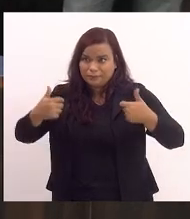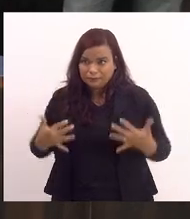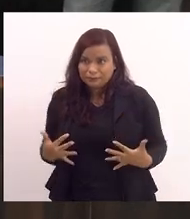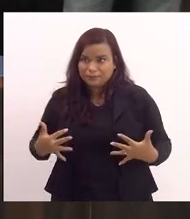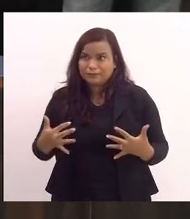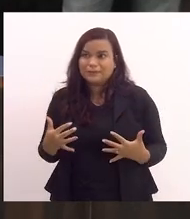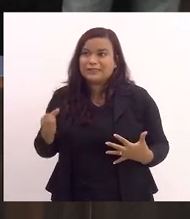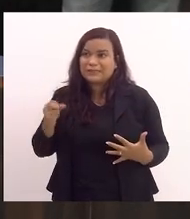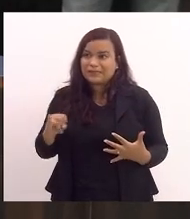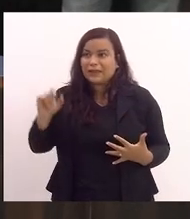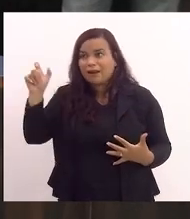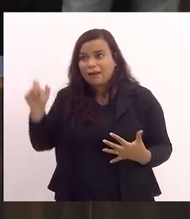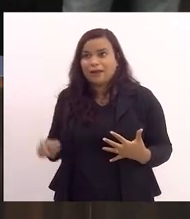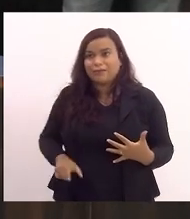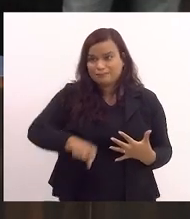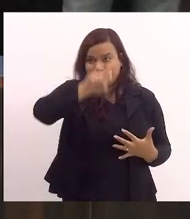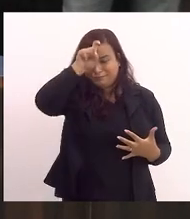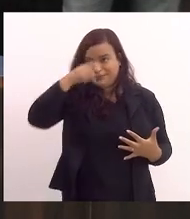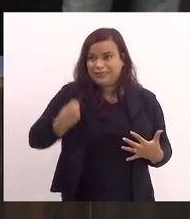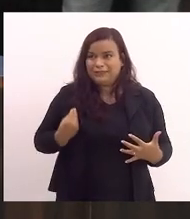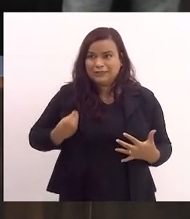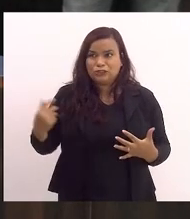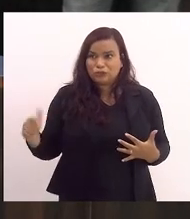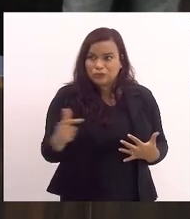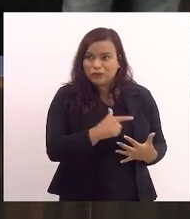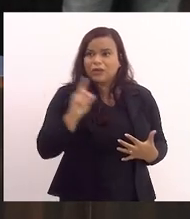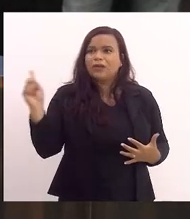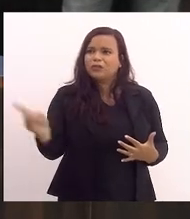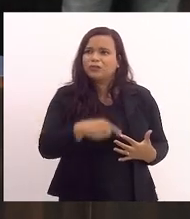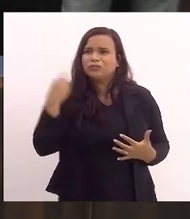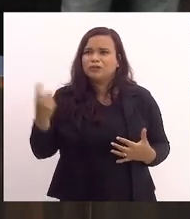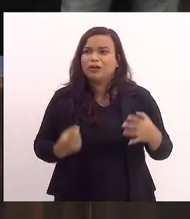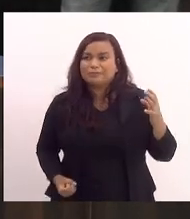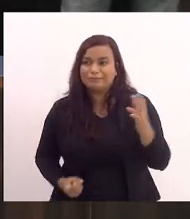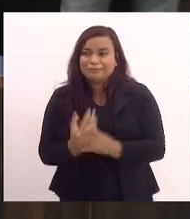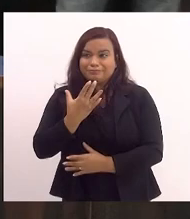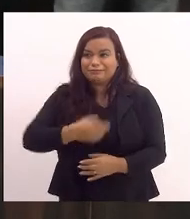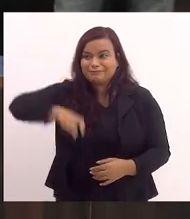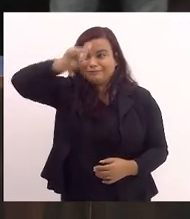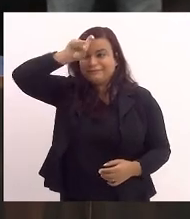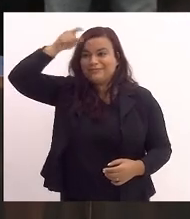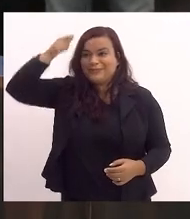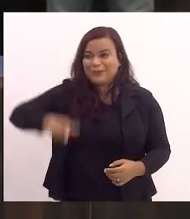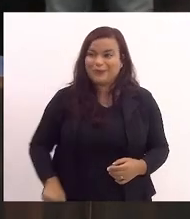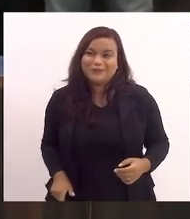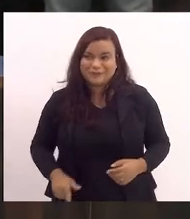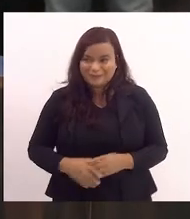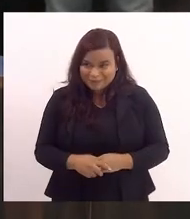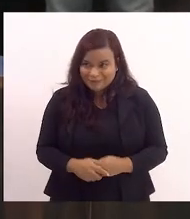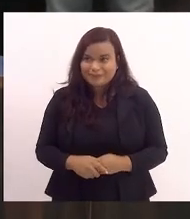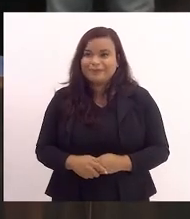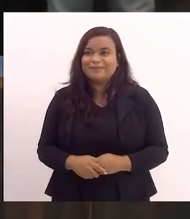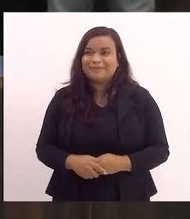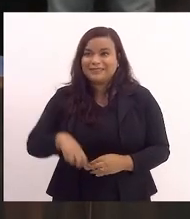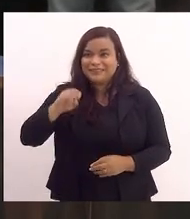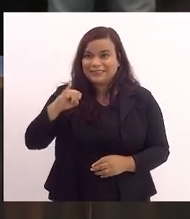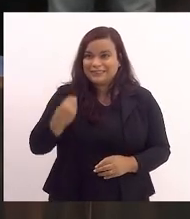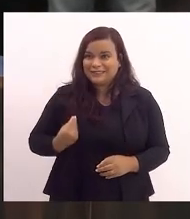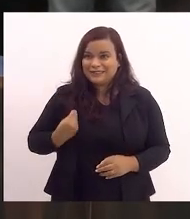se Palmares não existe, nós faremos Palmares de novo. Se Palmares não